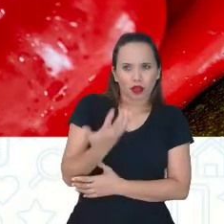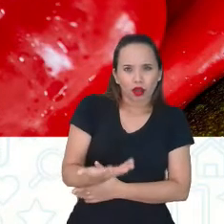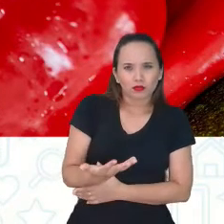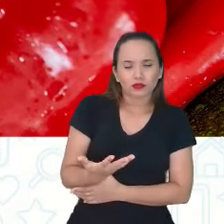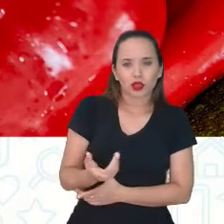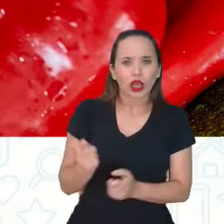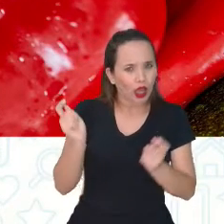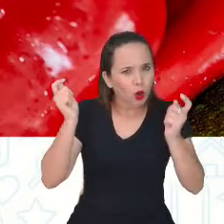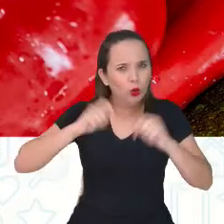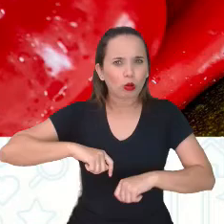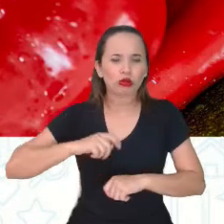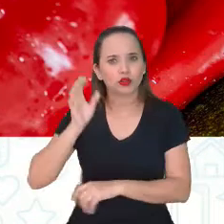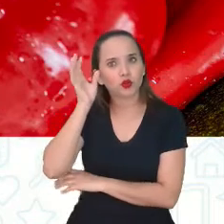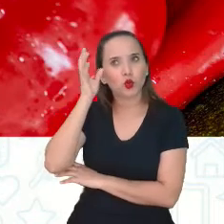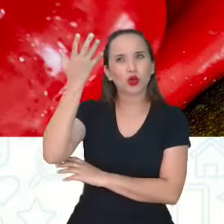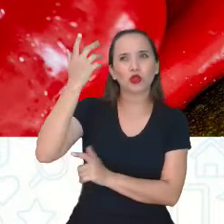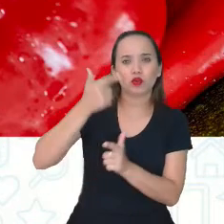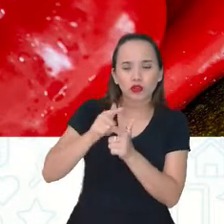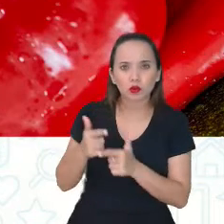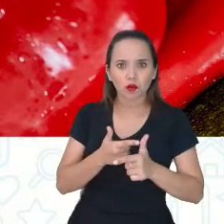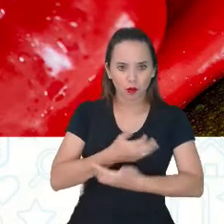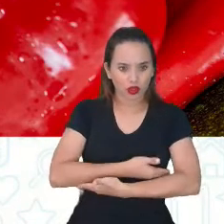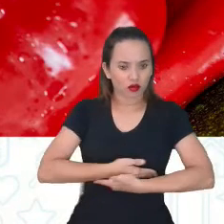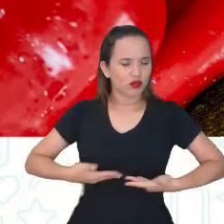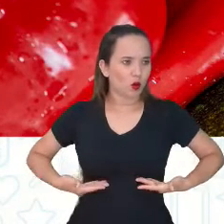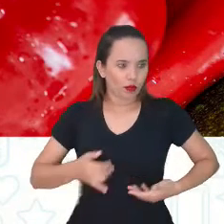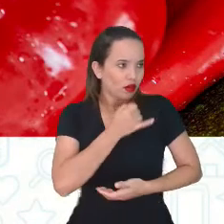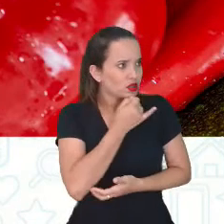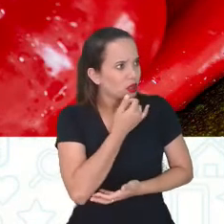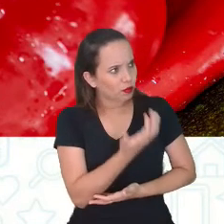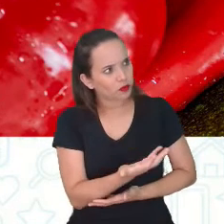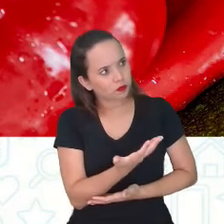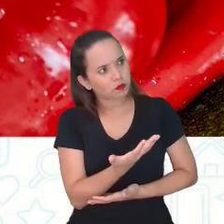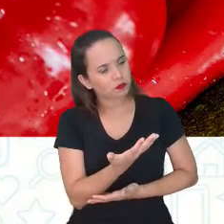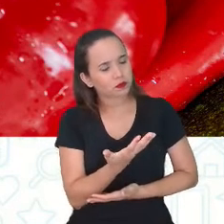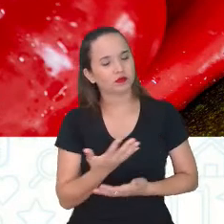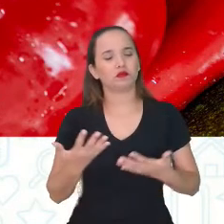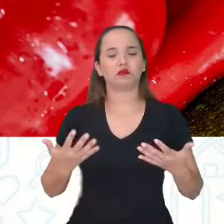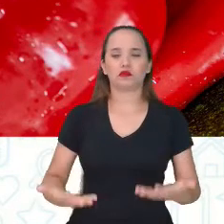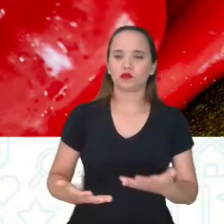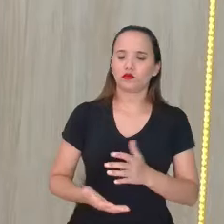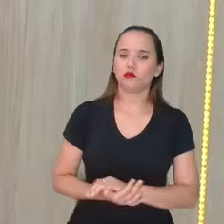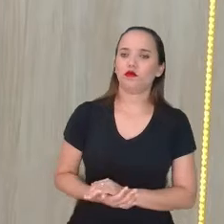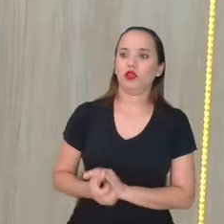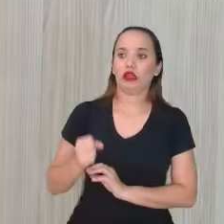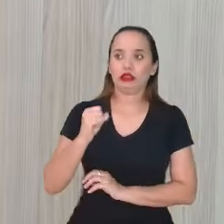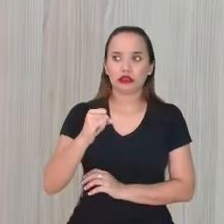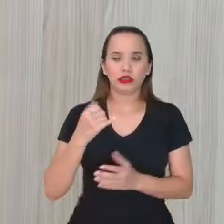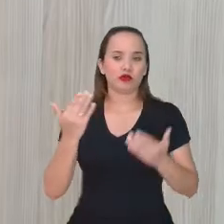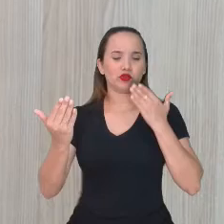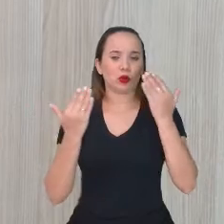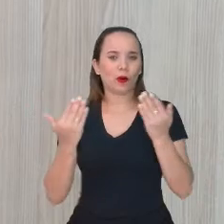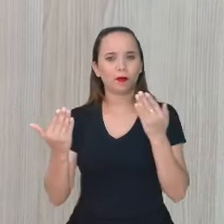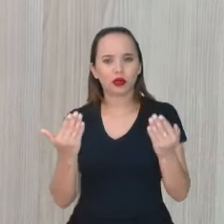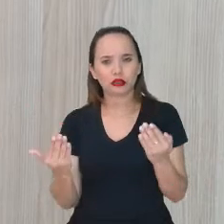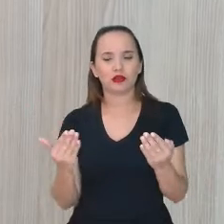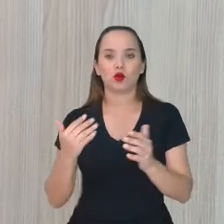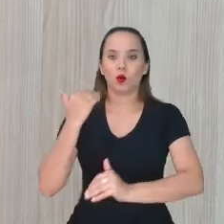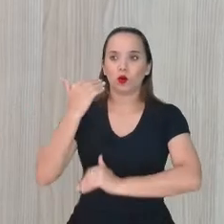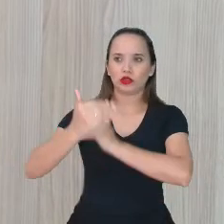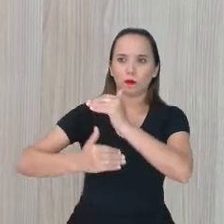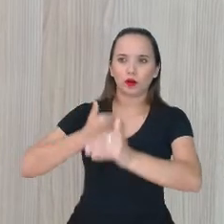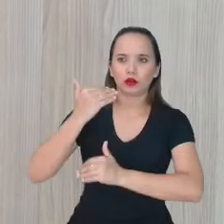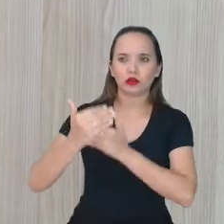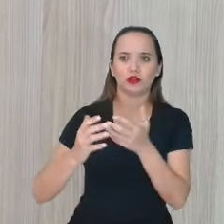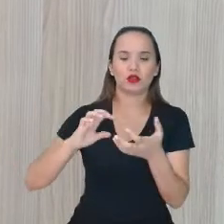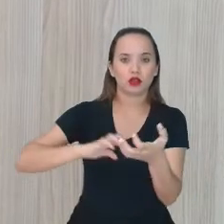gente resolveu o problema da fome, por exemplo? Pois é, né? A gente, quando faz essa comparação com o processo da Revolução